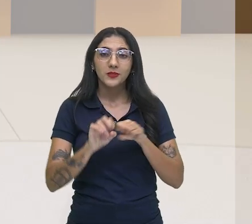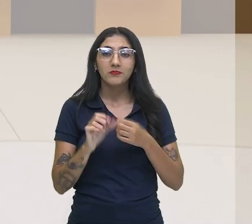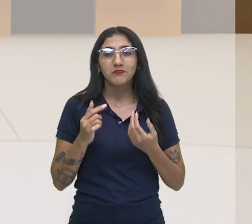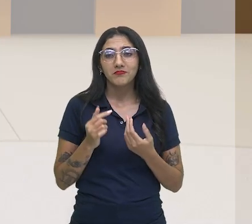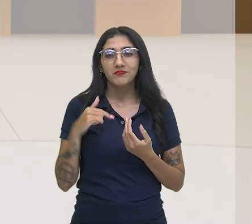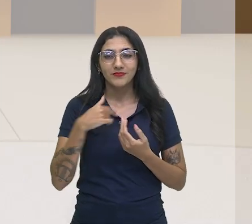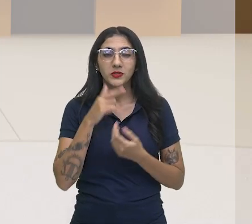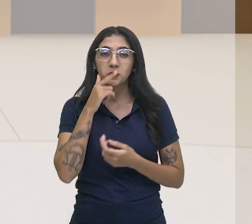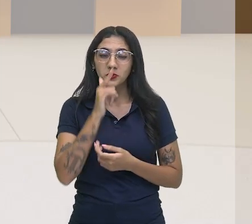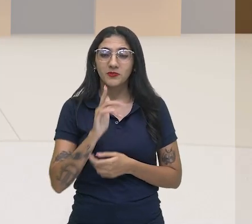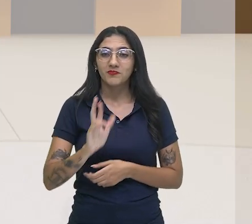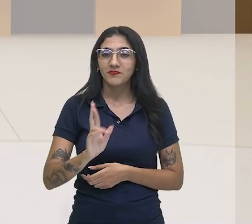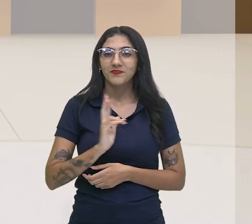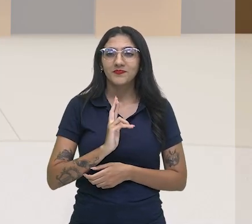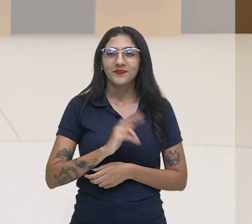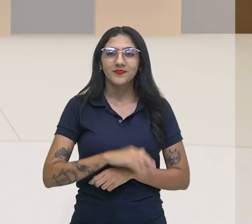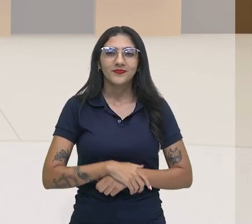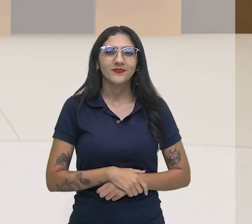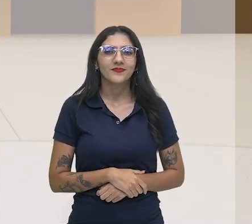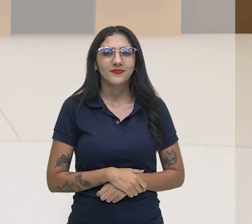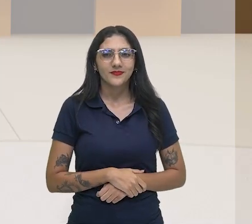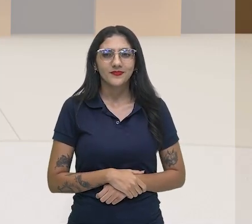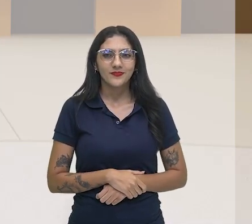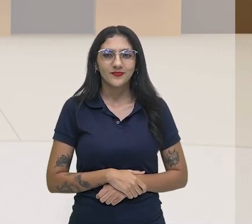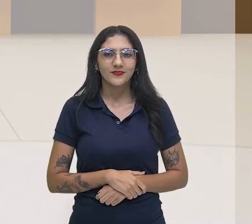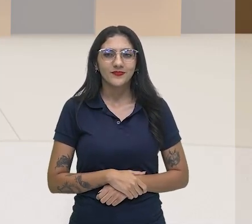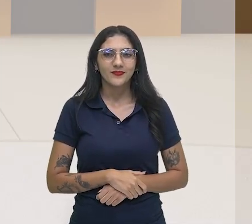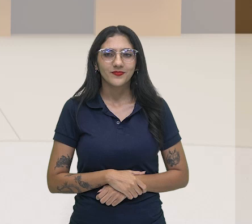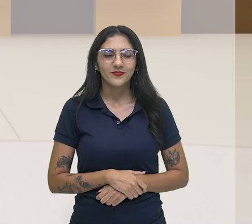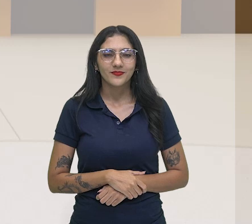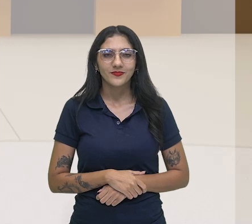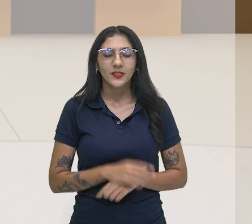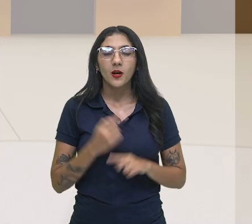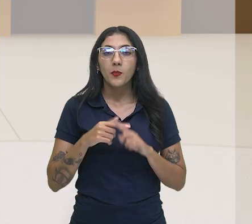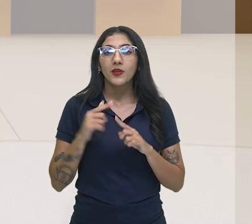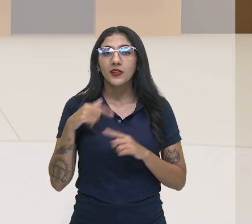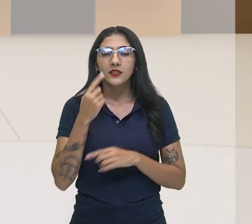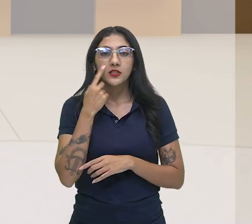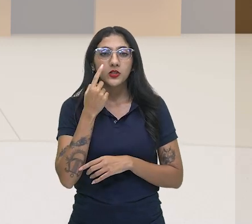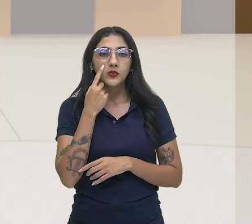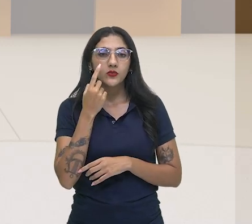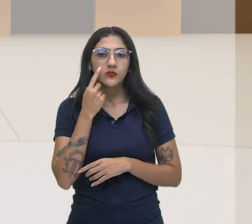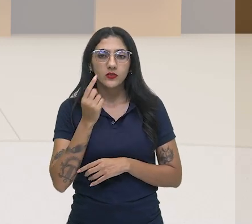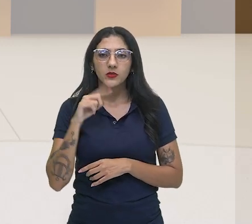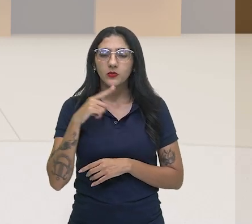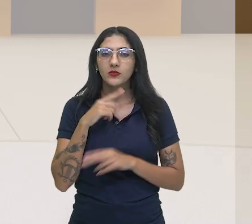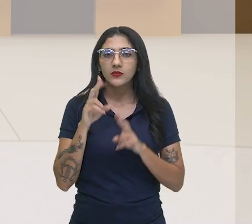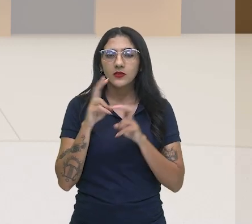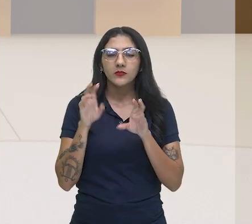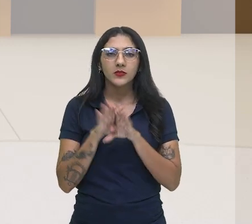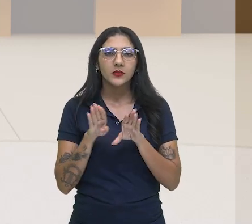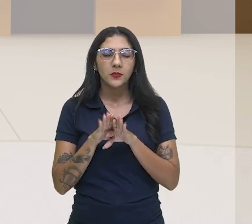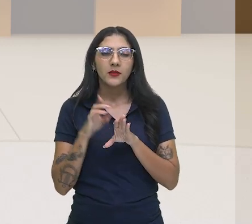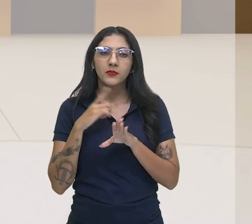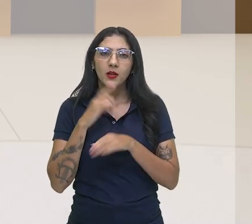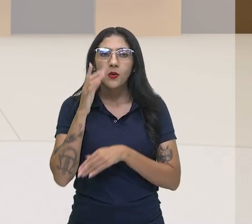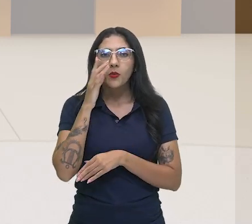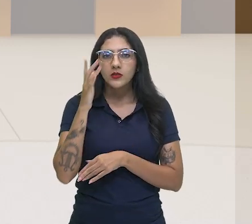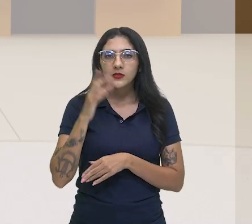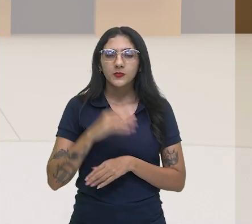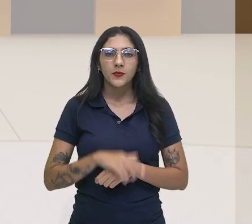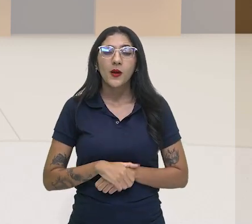respostas. Até porque hoje a gente pode ver que principalmente a questão da logística reversa tem acontecido muito, que é